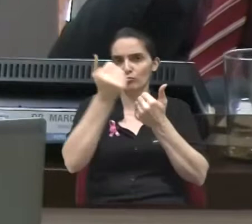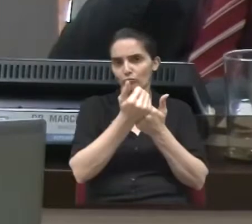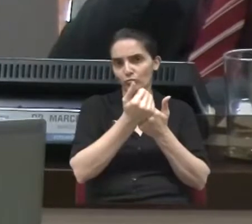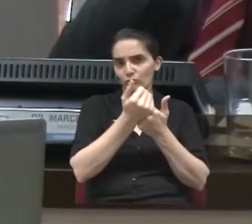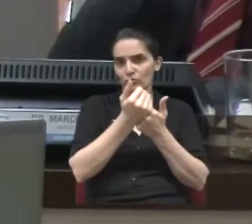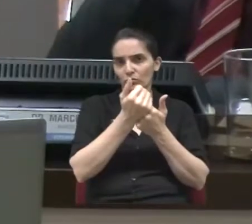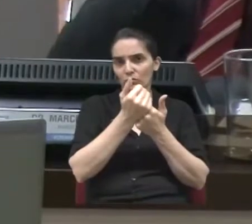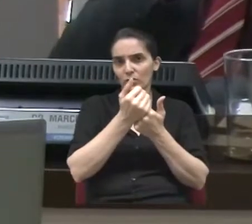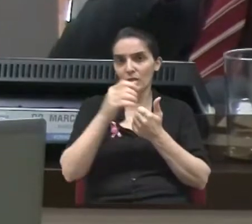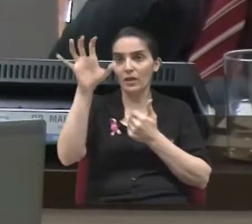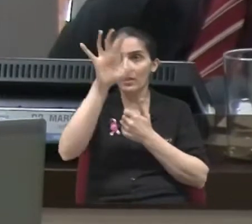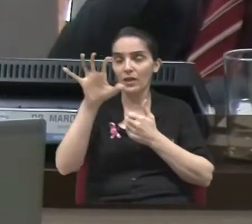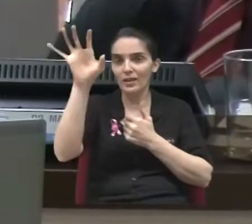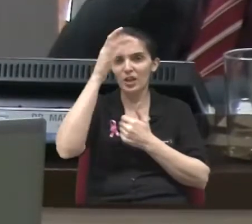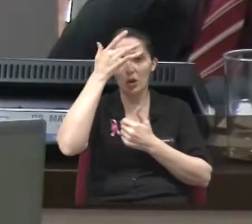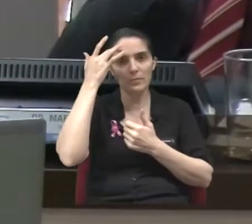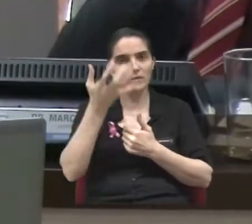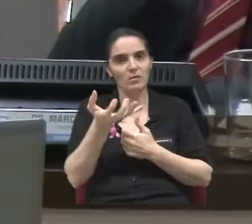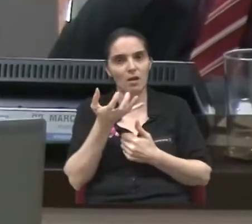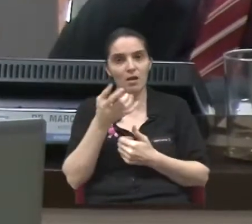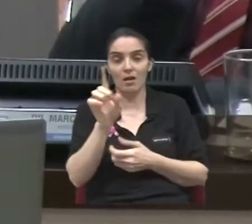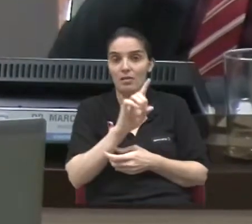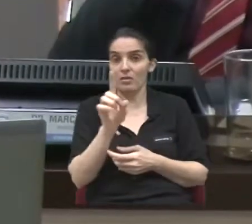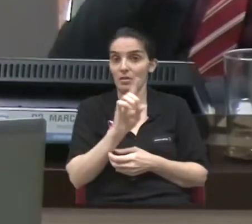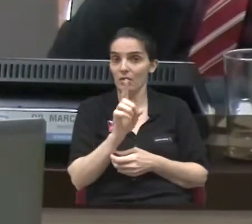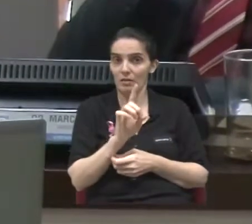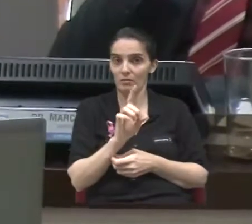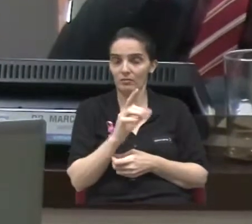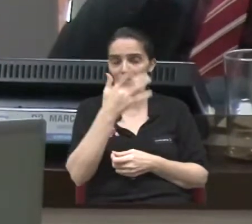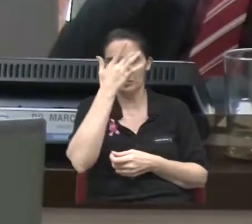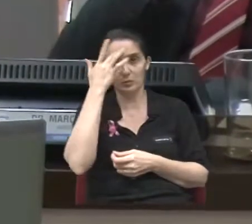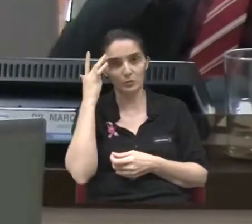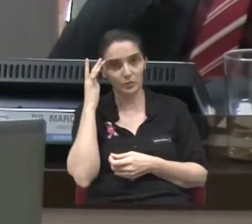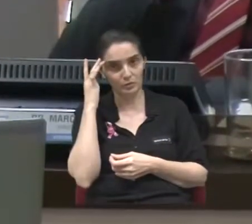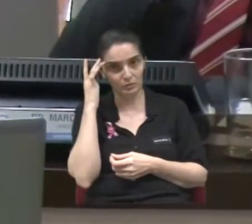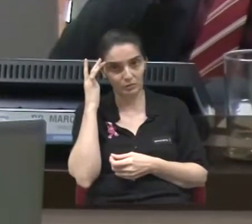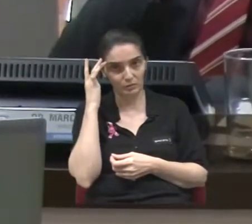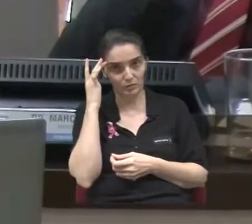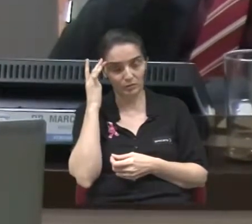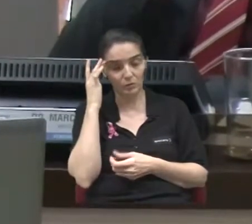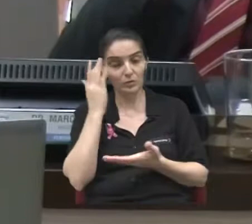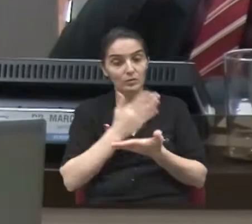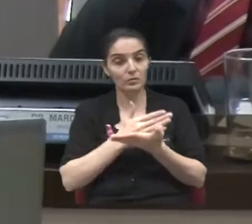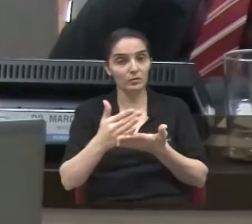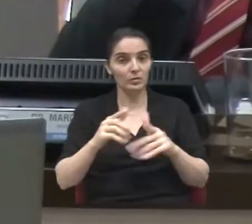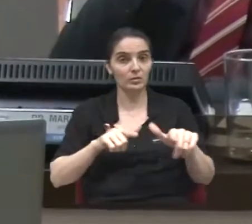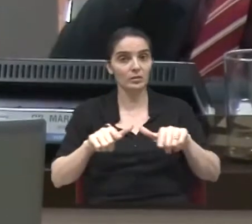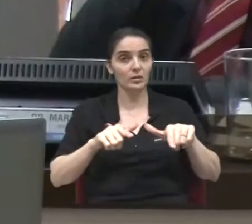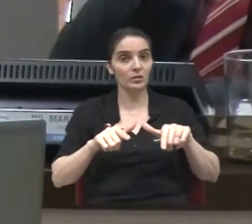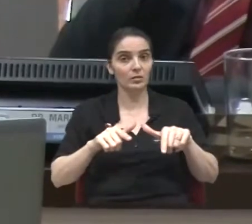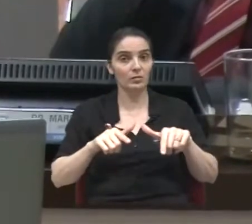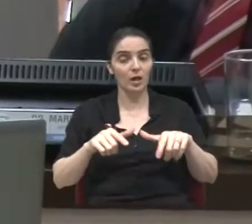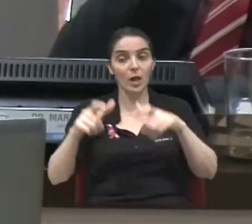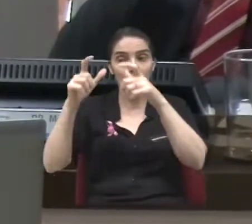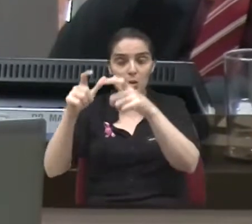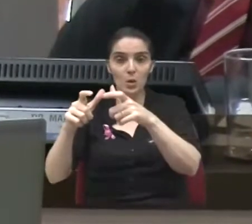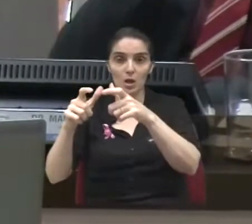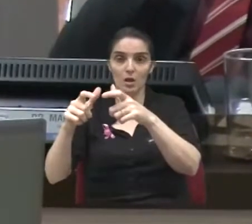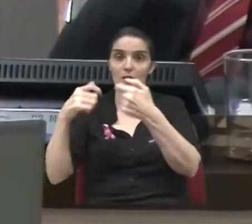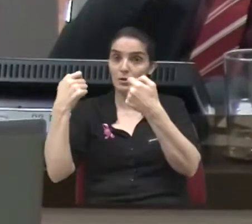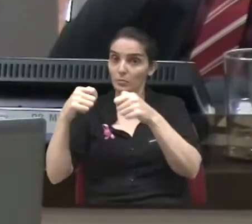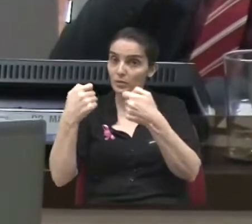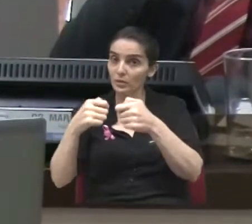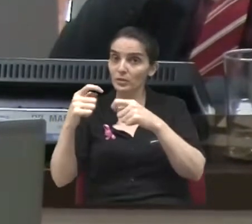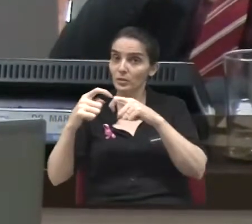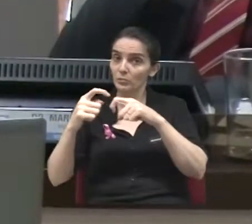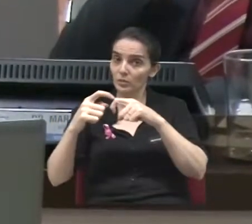queria. Aqueles que foram preenchidos em locais onde ainda continuam sem preencher, porque são regiões que